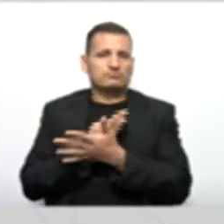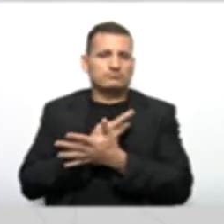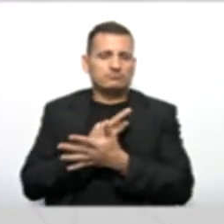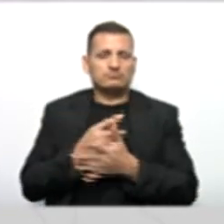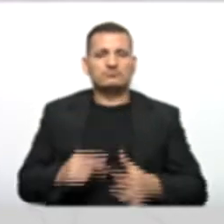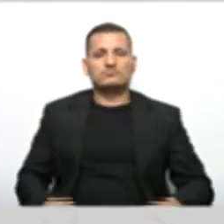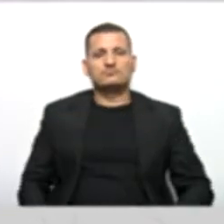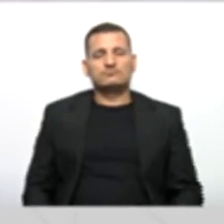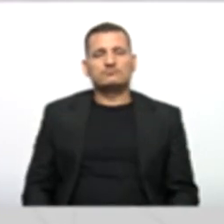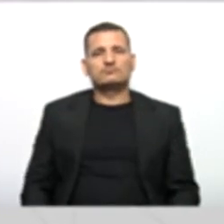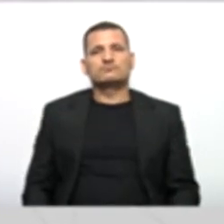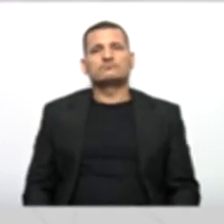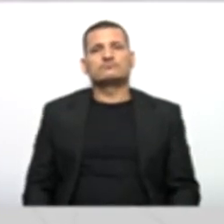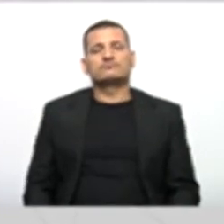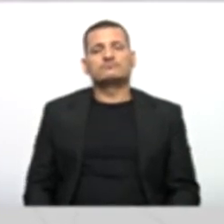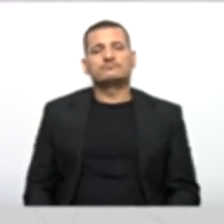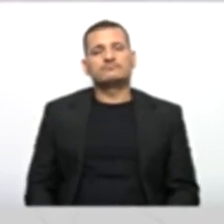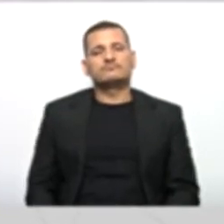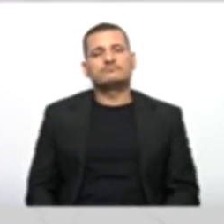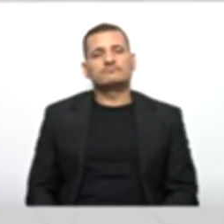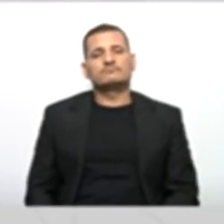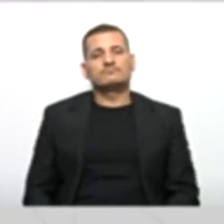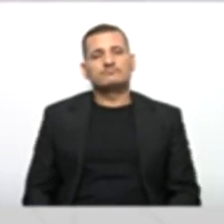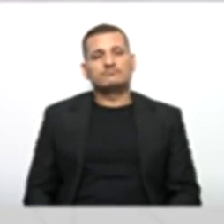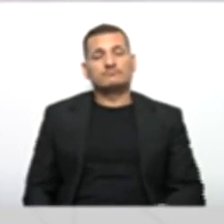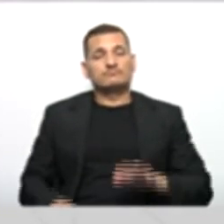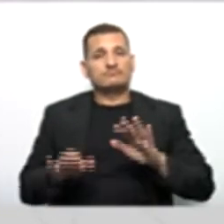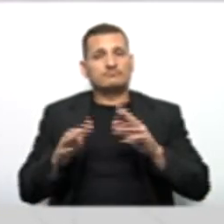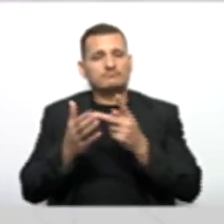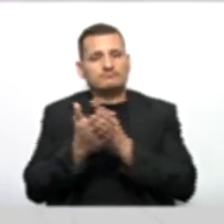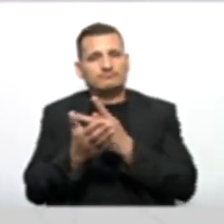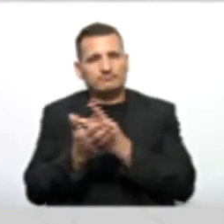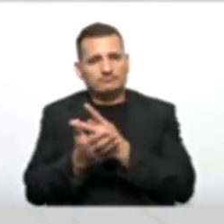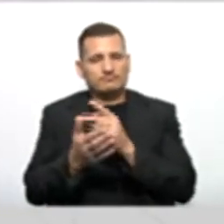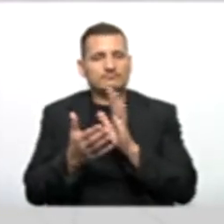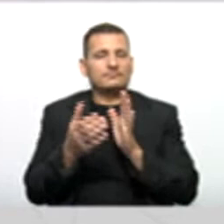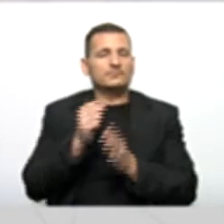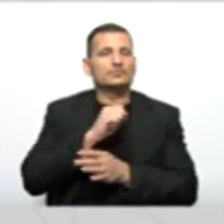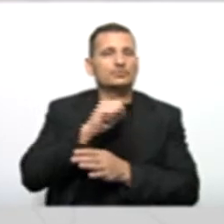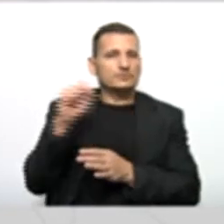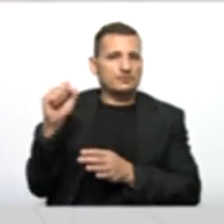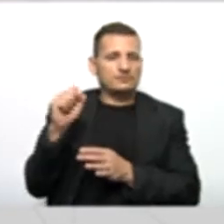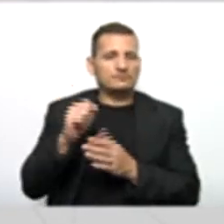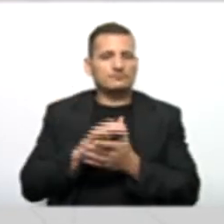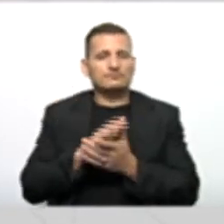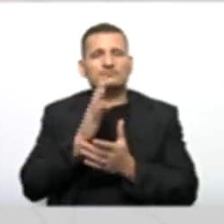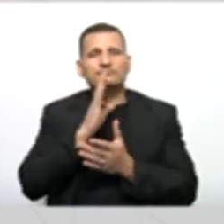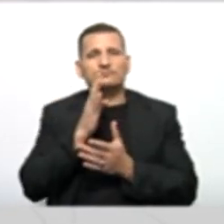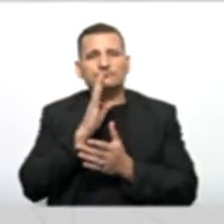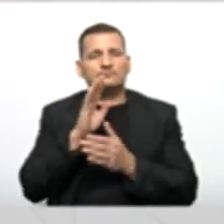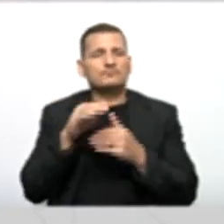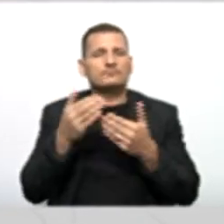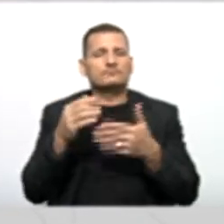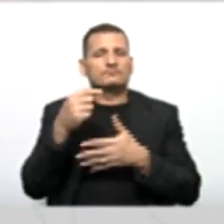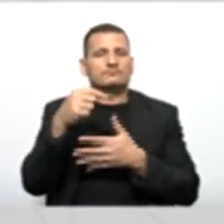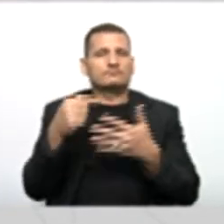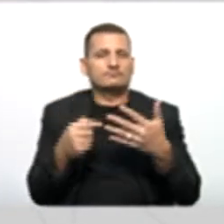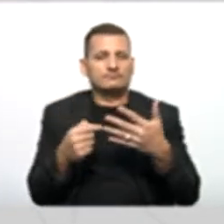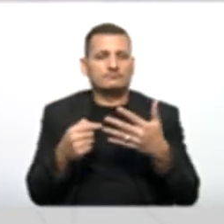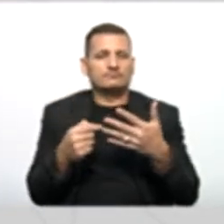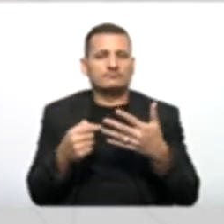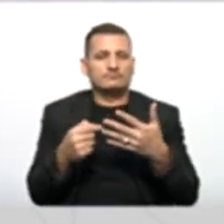nessas atividades, para que nada dê errado. E falando em errado, gente, falando em sucesso, bora conhecer aqui quais são os fatores